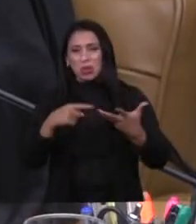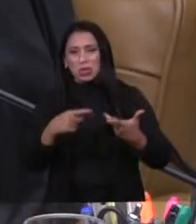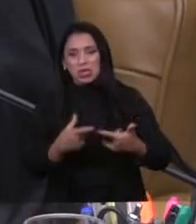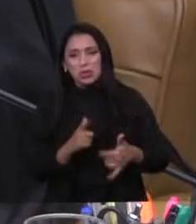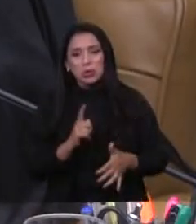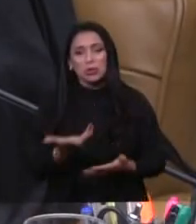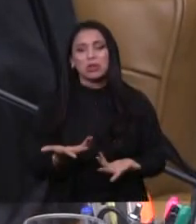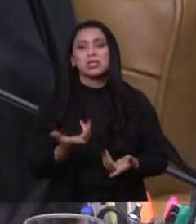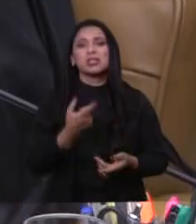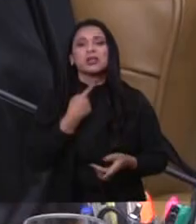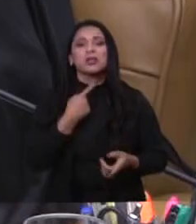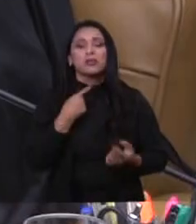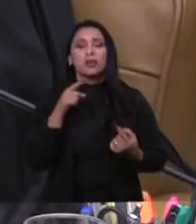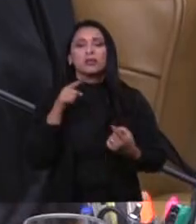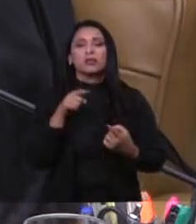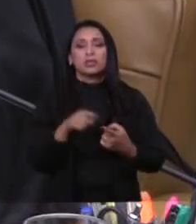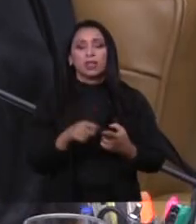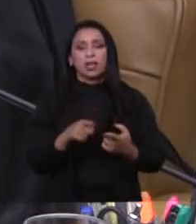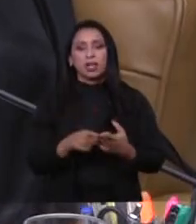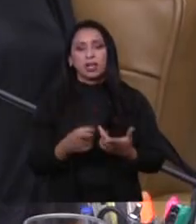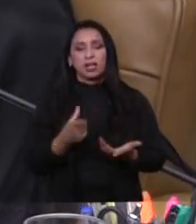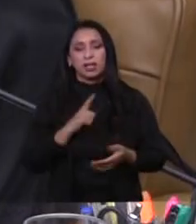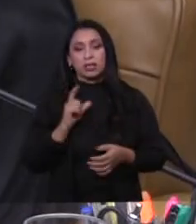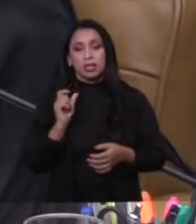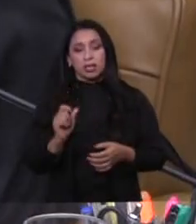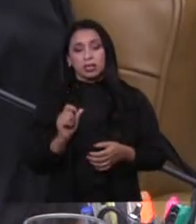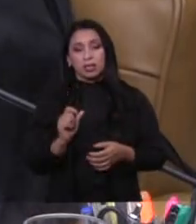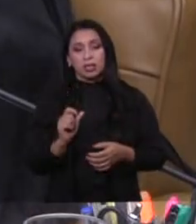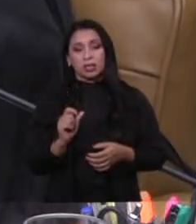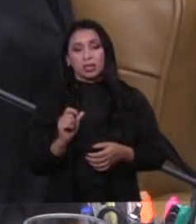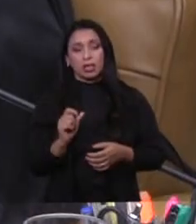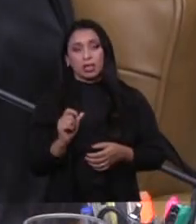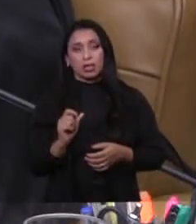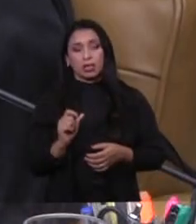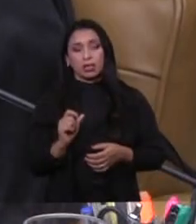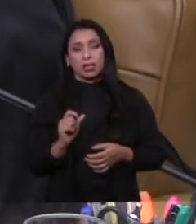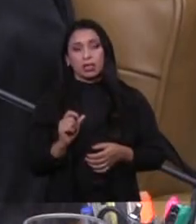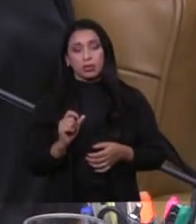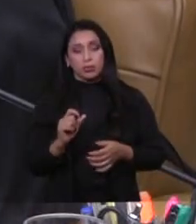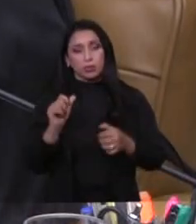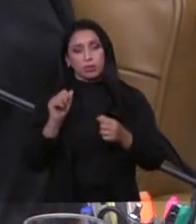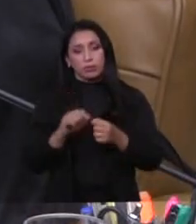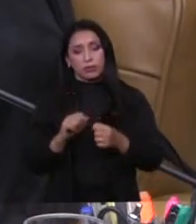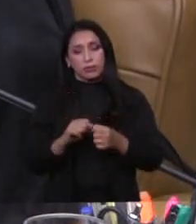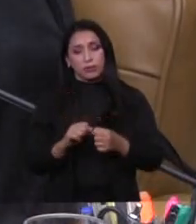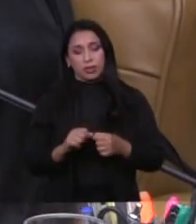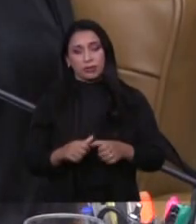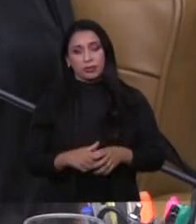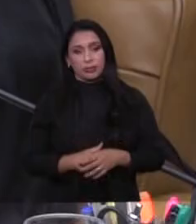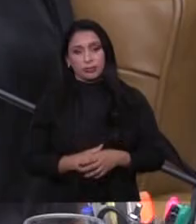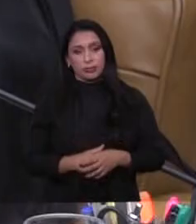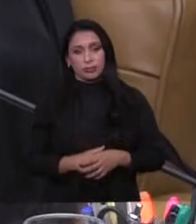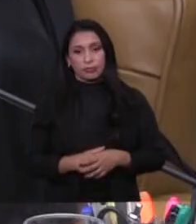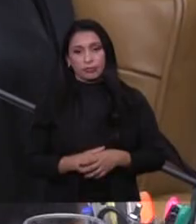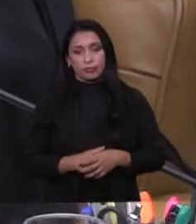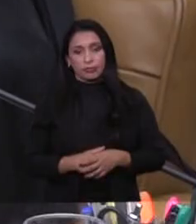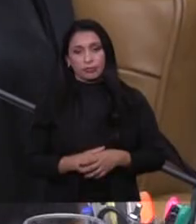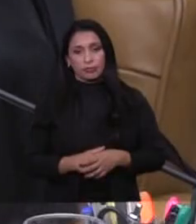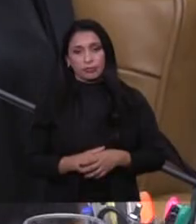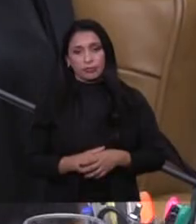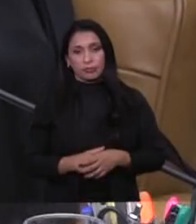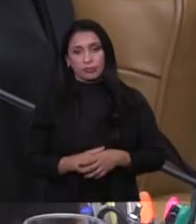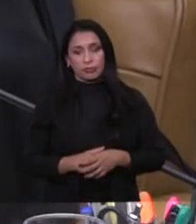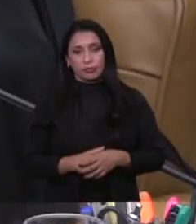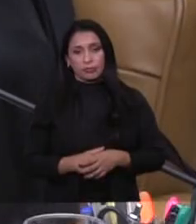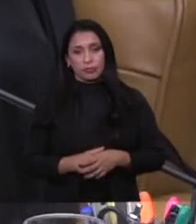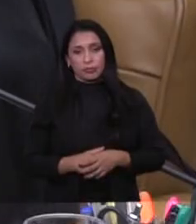e desejos ditatoriais que provenham desses atos. Na pauta ação penal número 1060 do Ministério